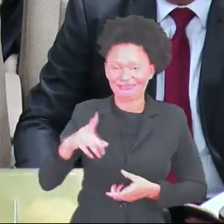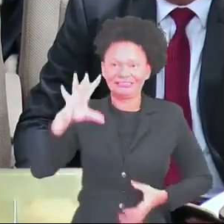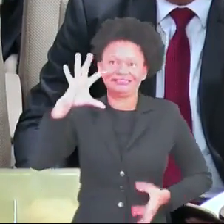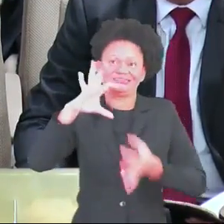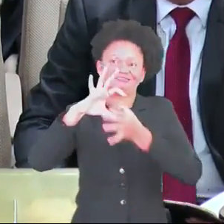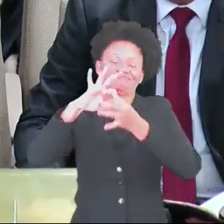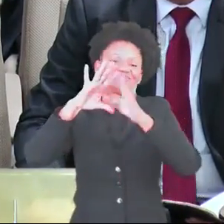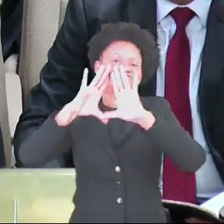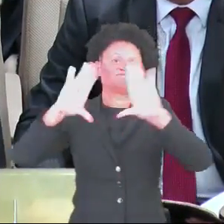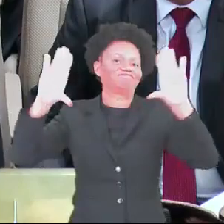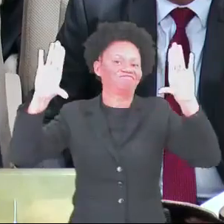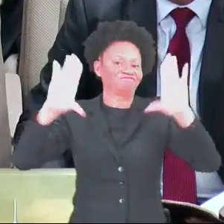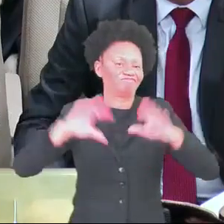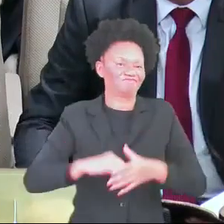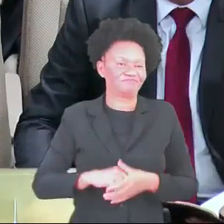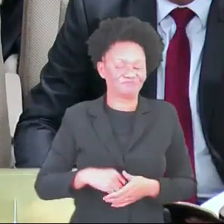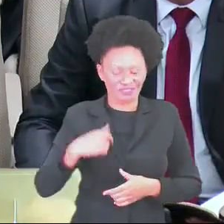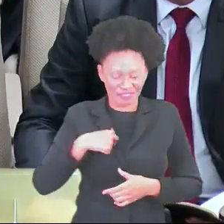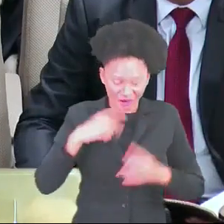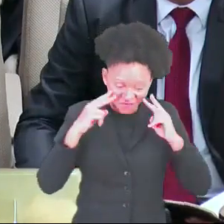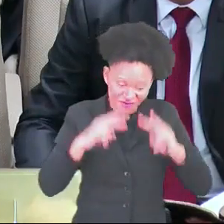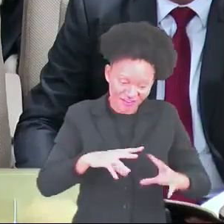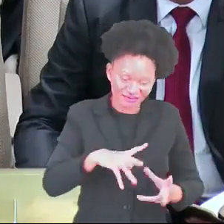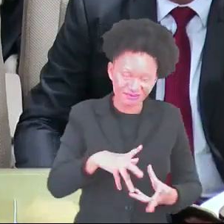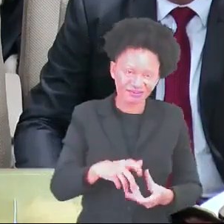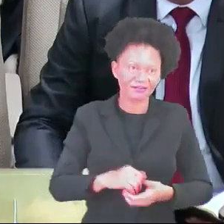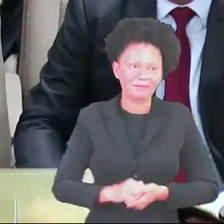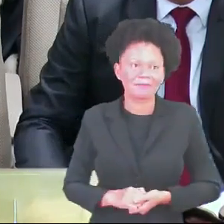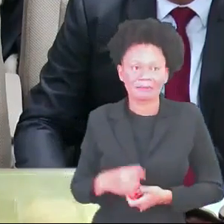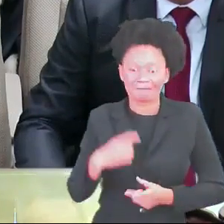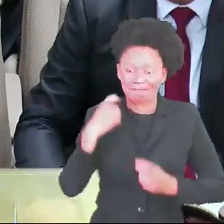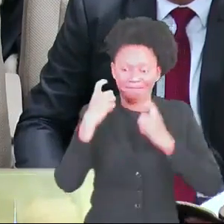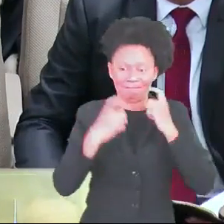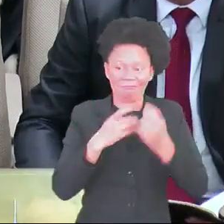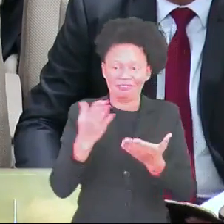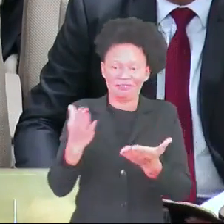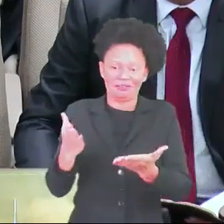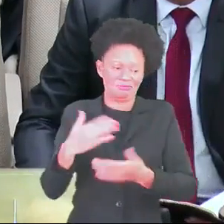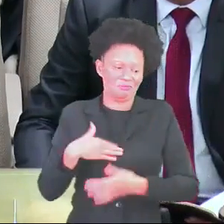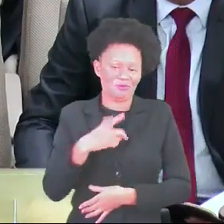instante. E eu estava na terra. Preocupado com o